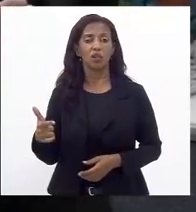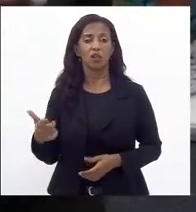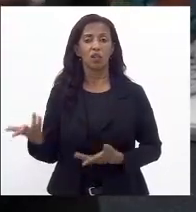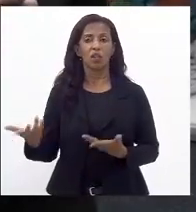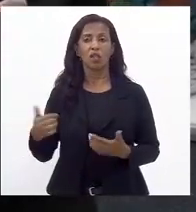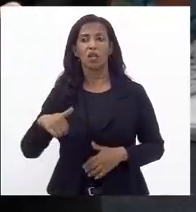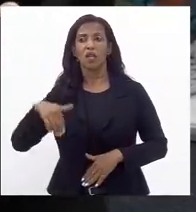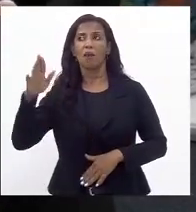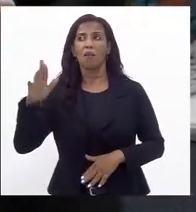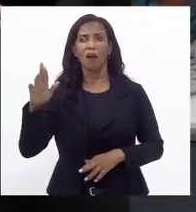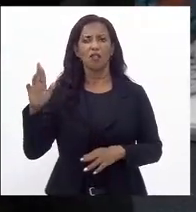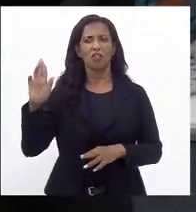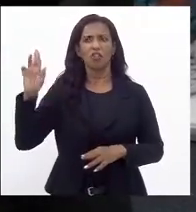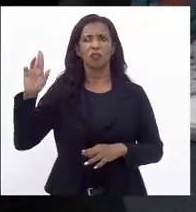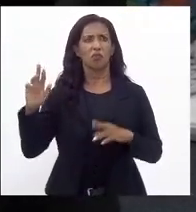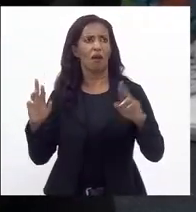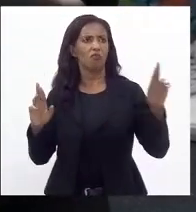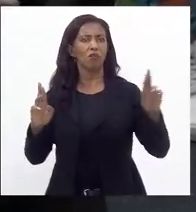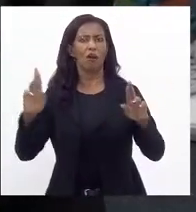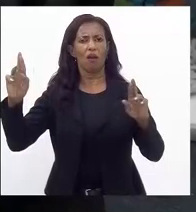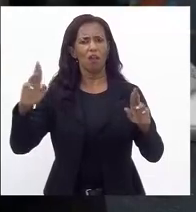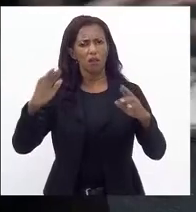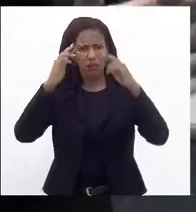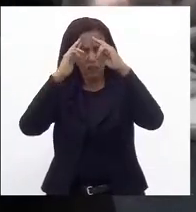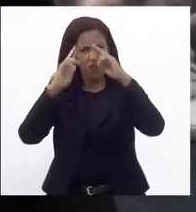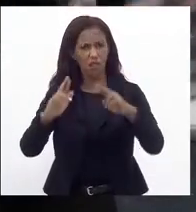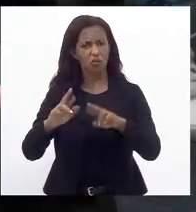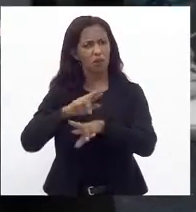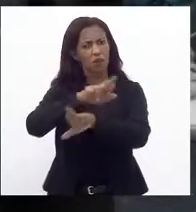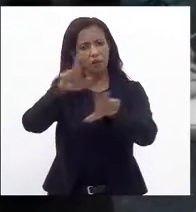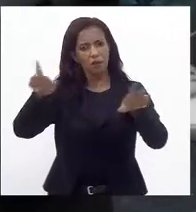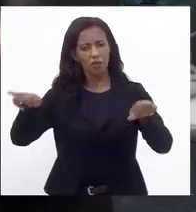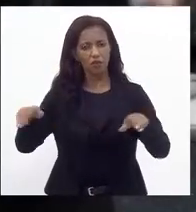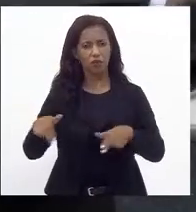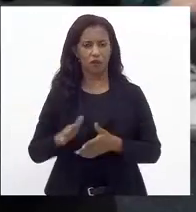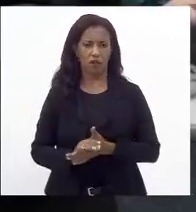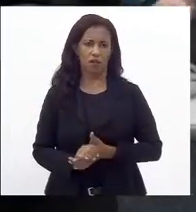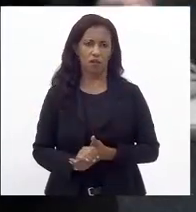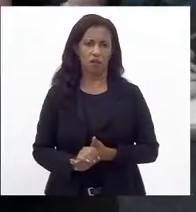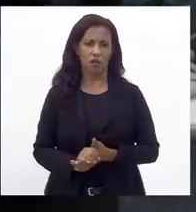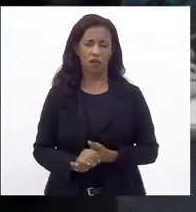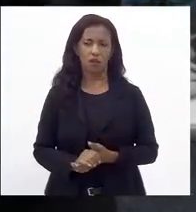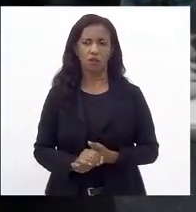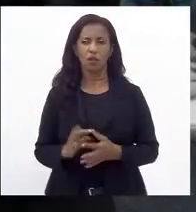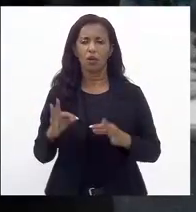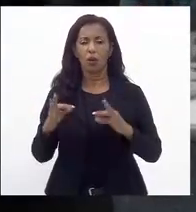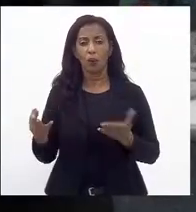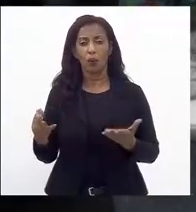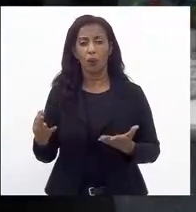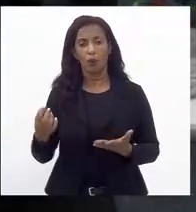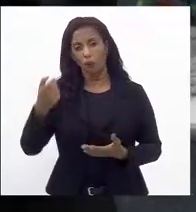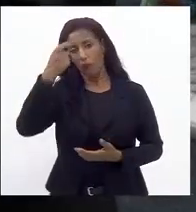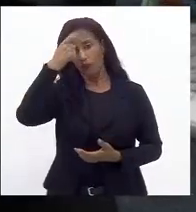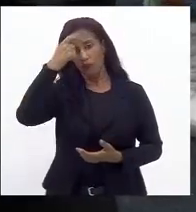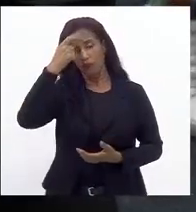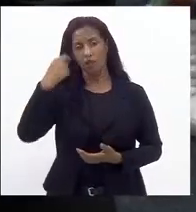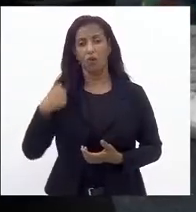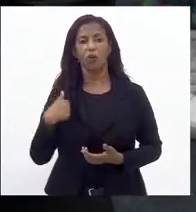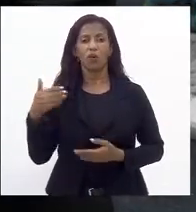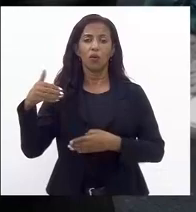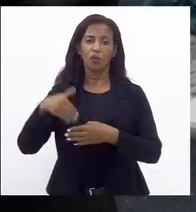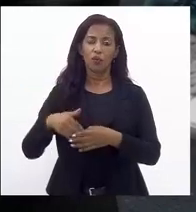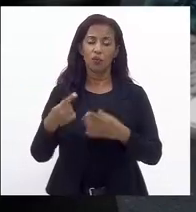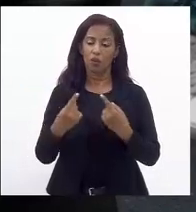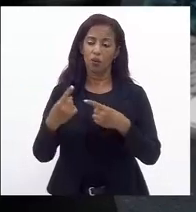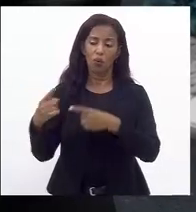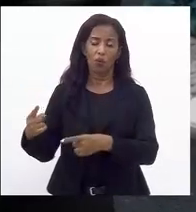festival de quem é mais responsável as pessoas têm que respeitar na diferença na conseguem que responsável aqui agora pouco confecção você encontra matéria que